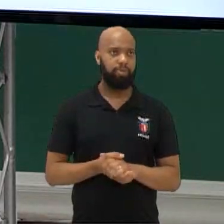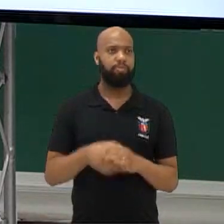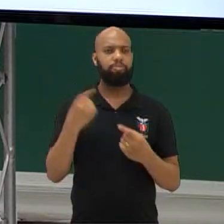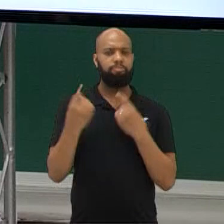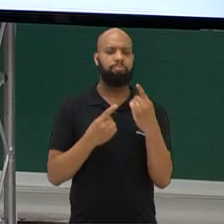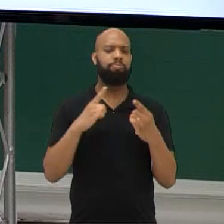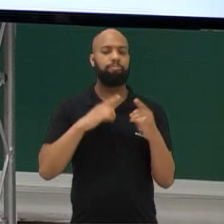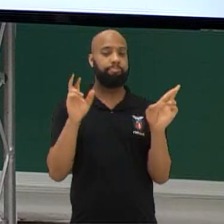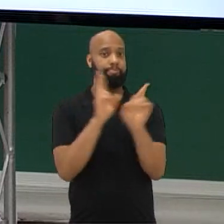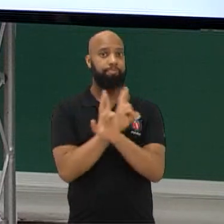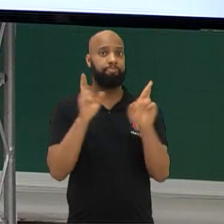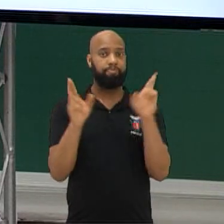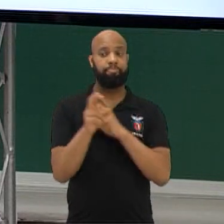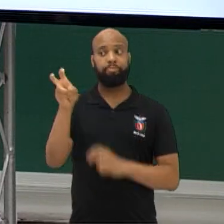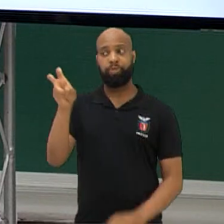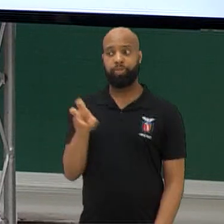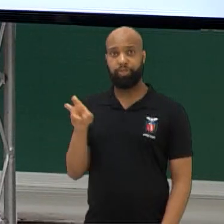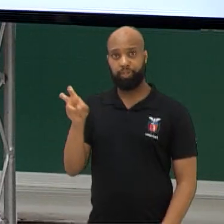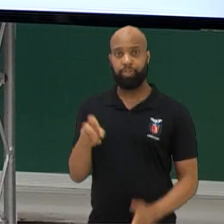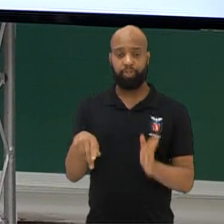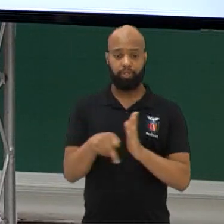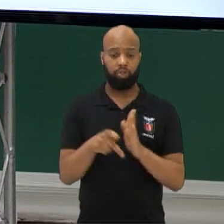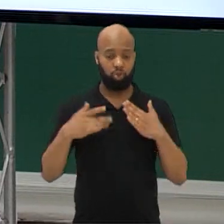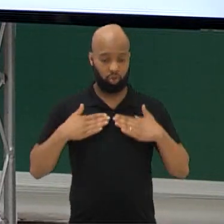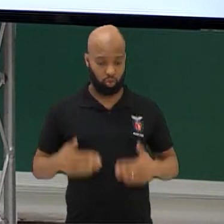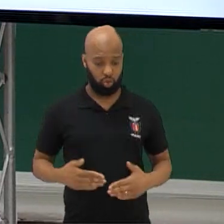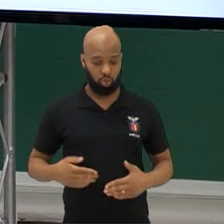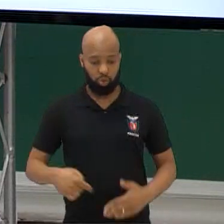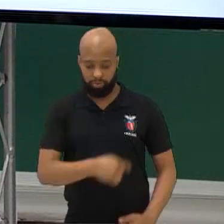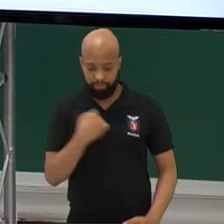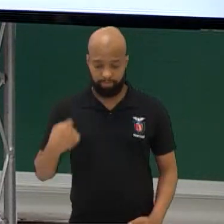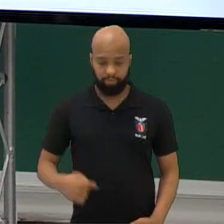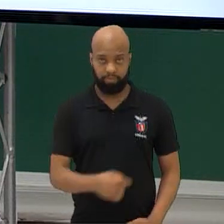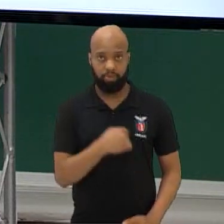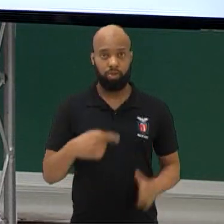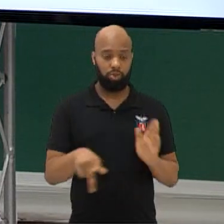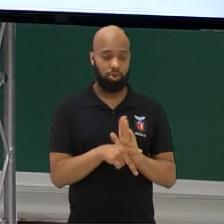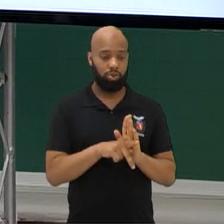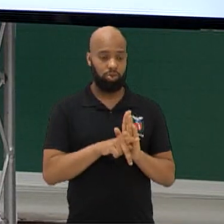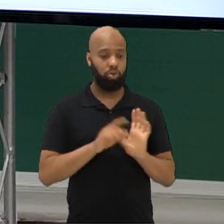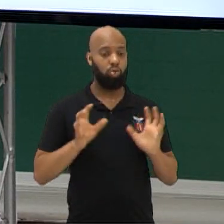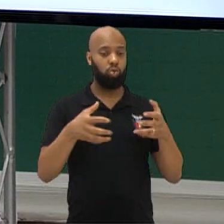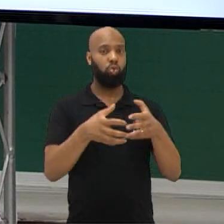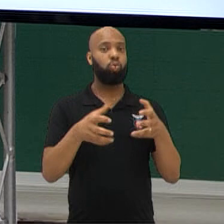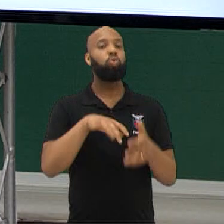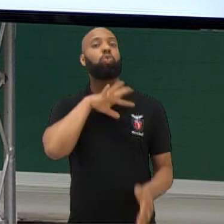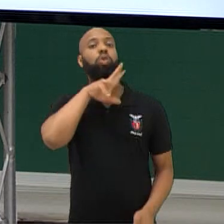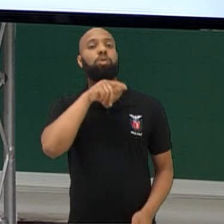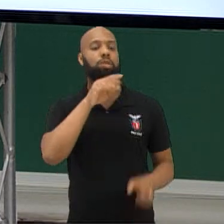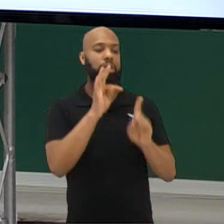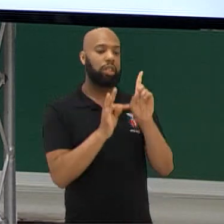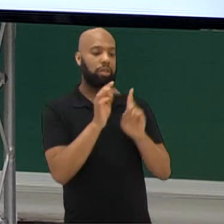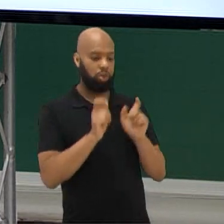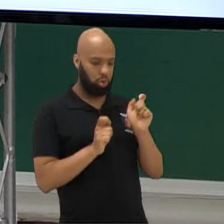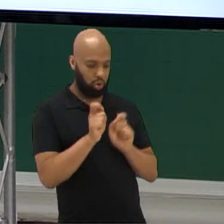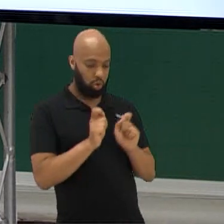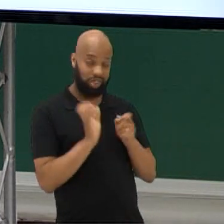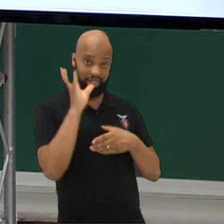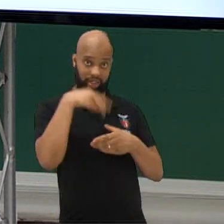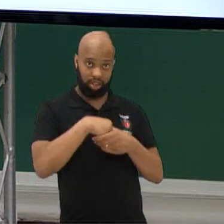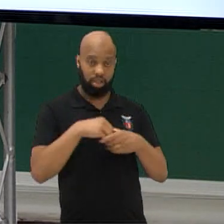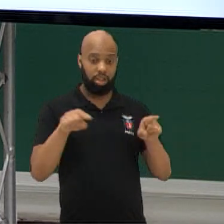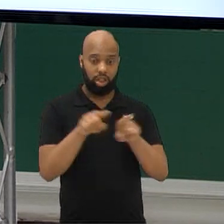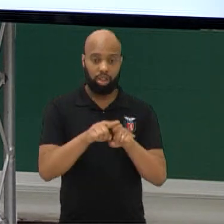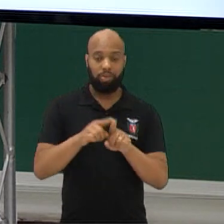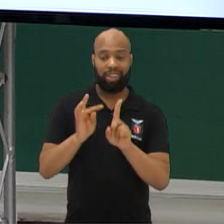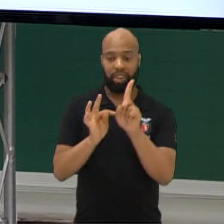a relação entre a taxa metabólica desses animais, ou seja, dos endotérmicos, e a temperatura do ambiente em que vivem?